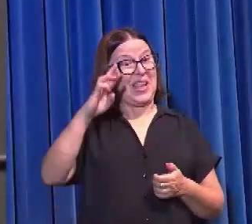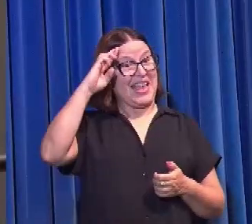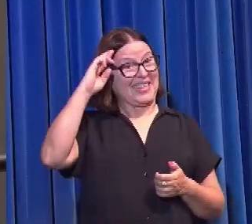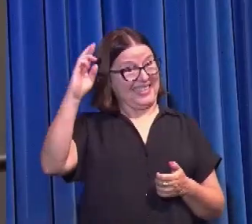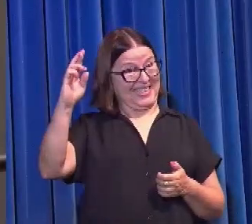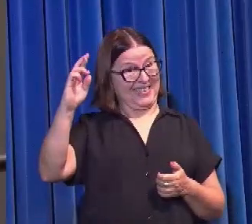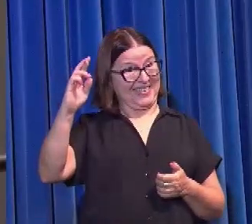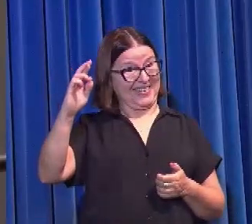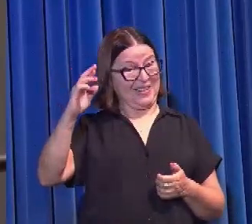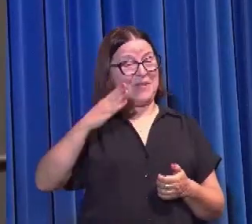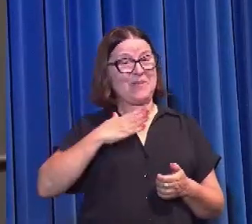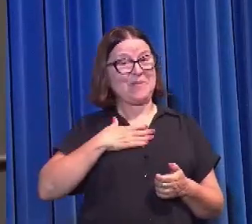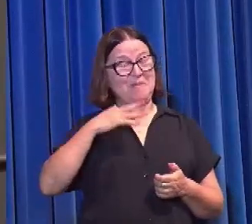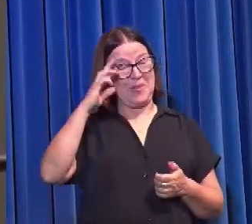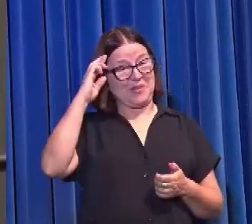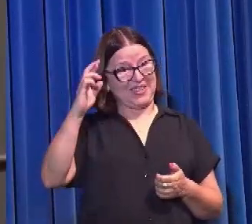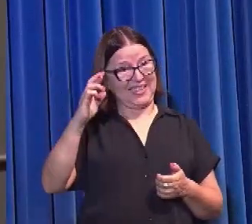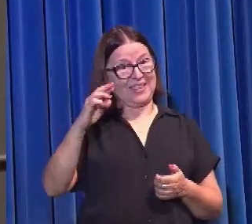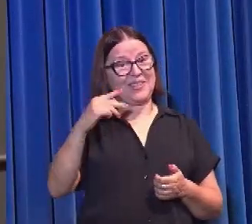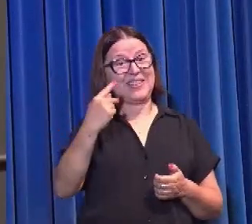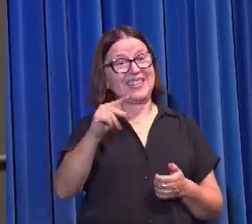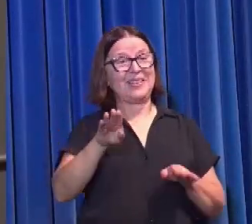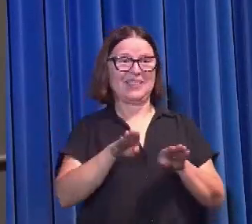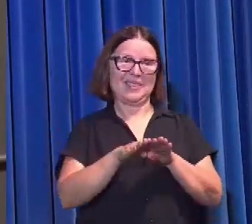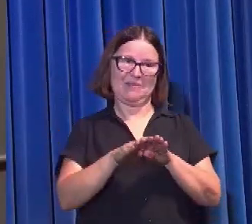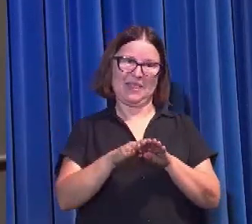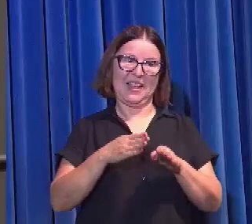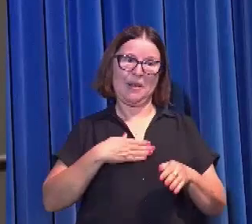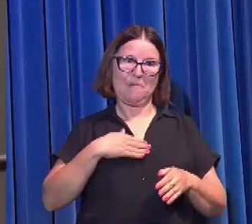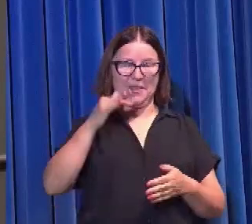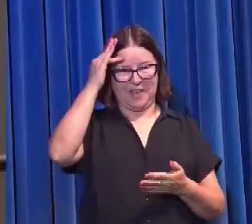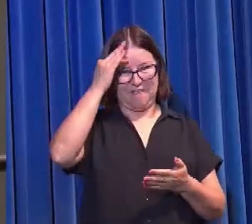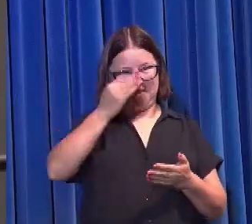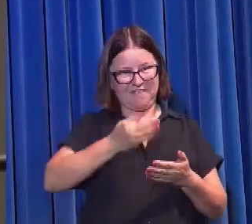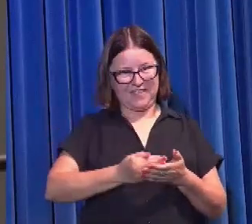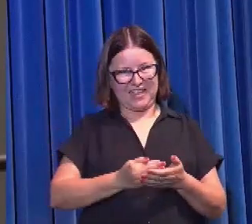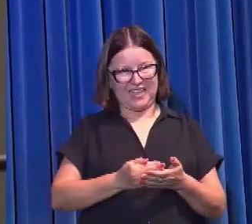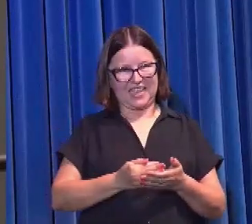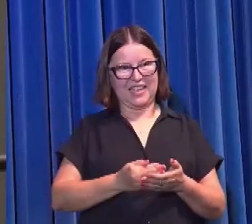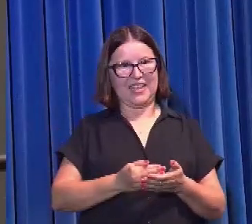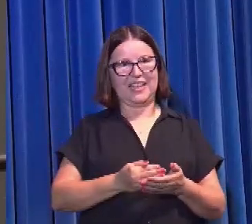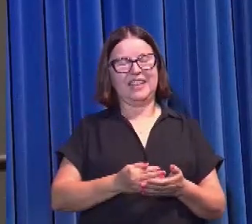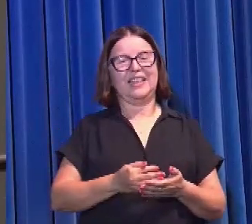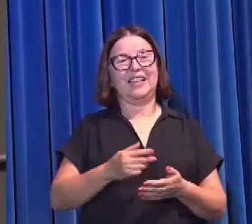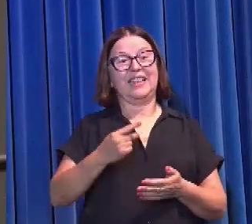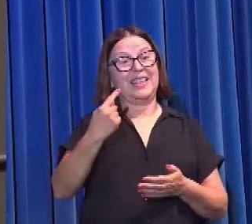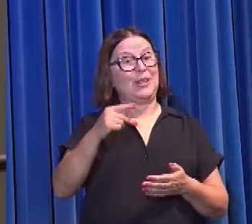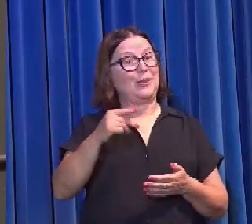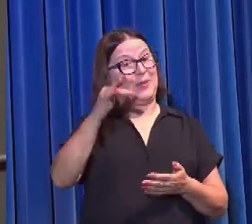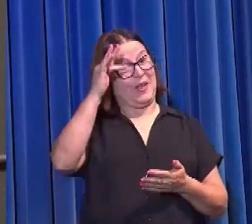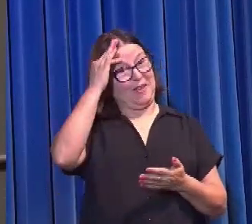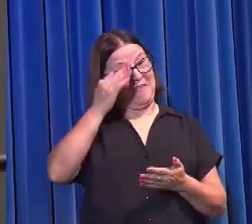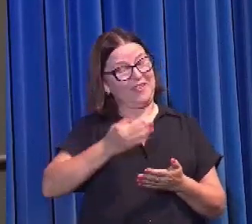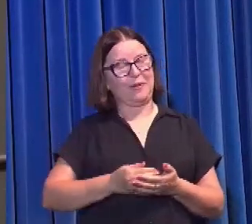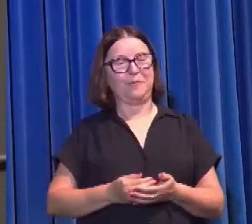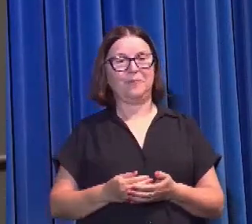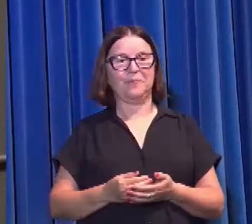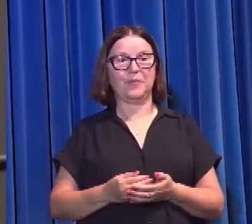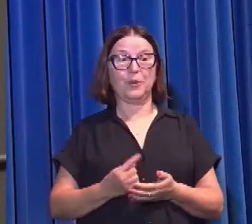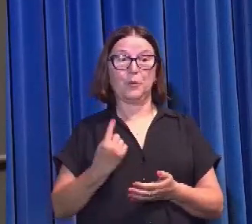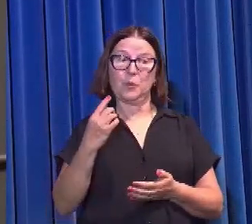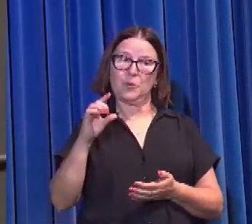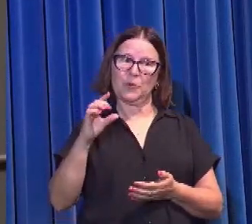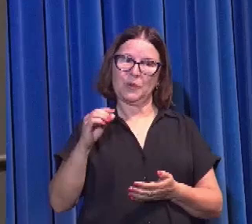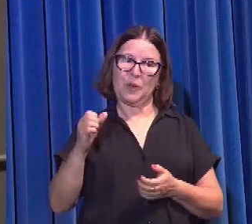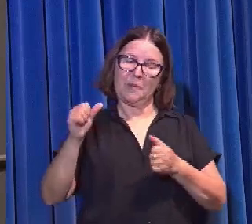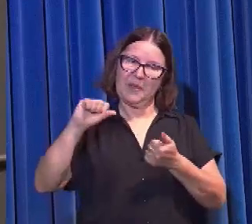meu Senhor. A sua fé é a minha fé, que uma vez por todas foi entregue aos santos. E há um só batismo, meus